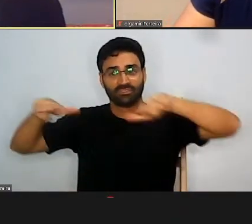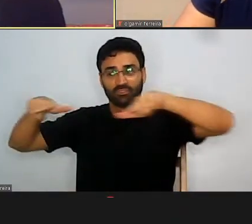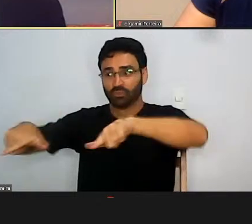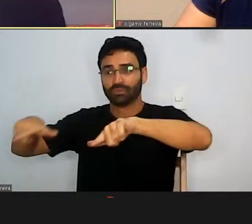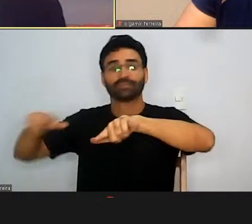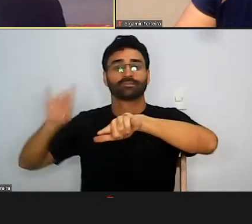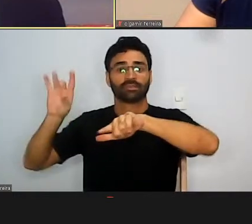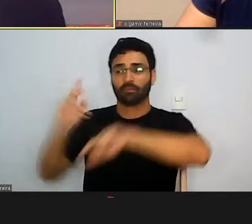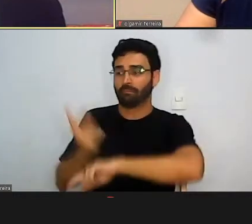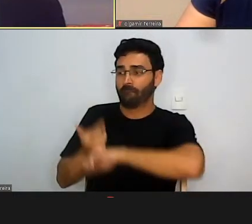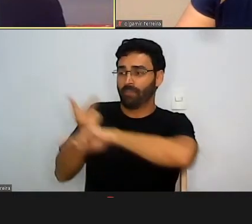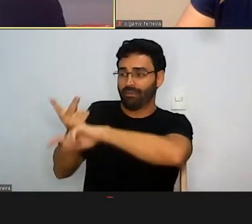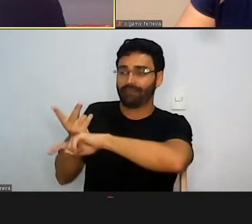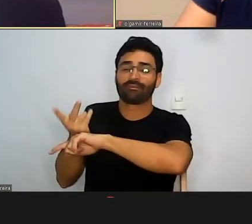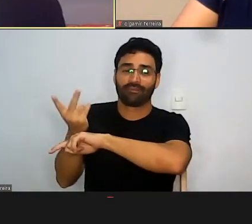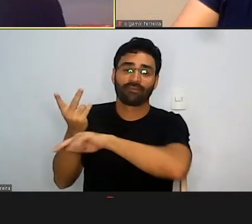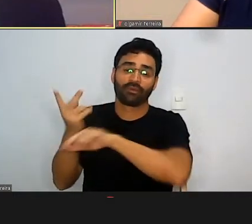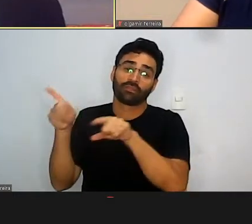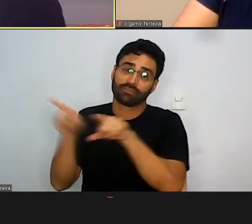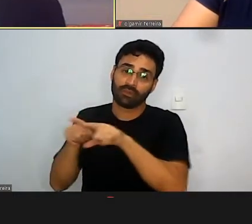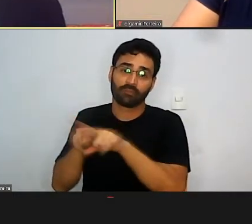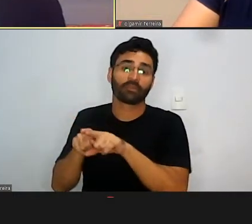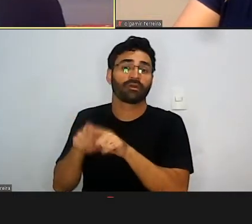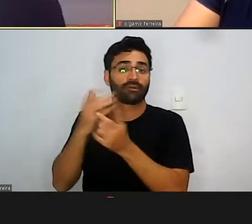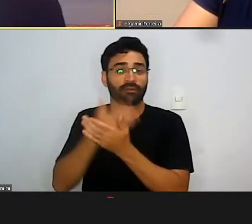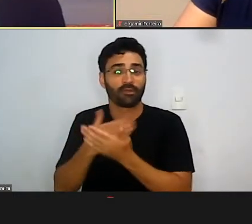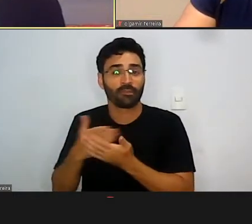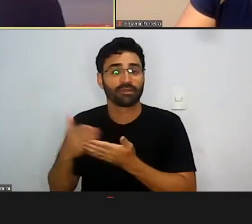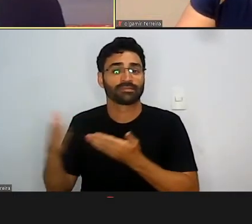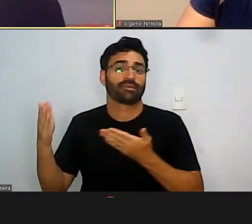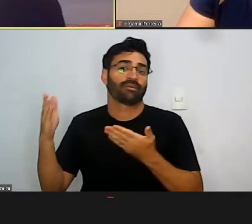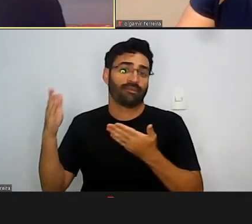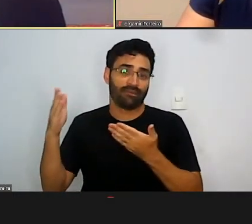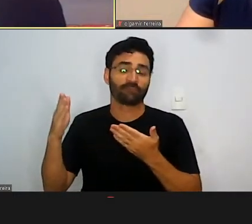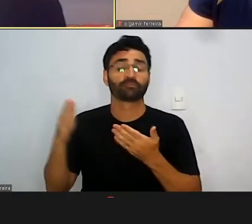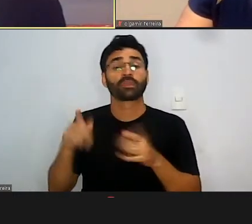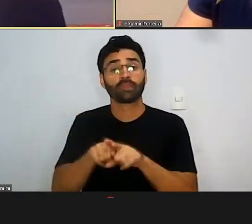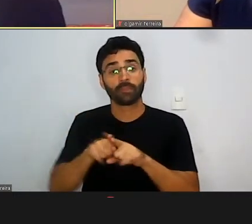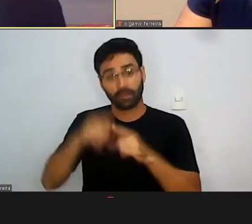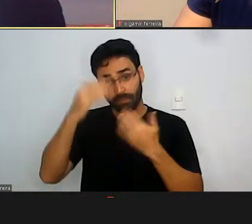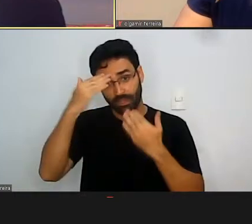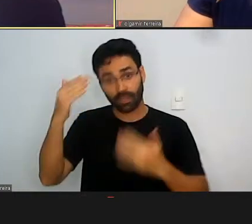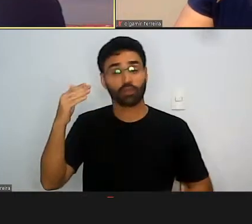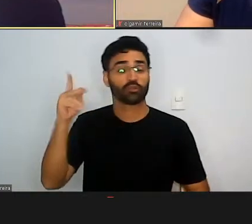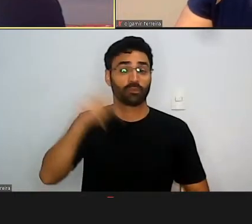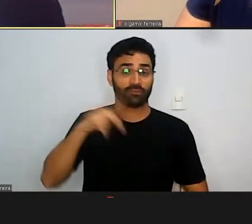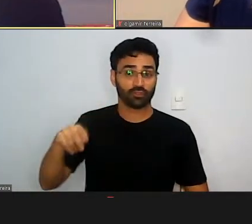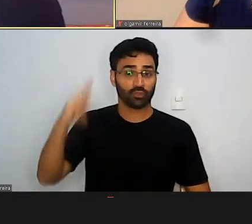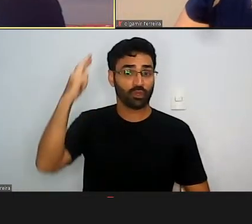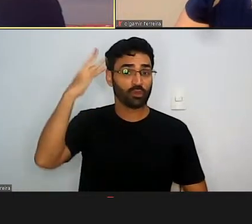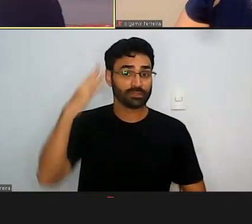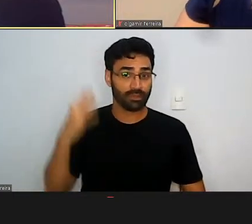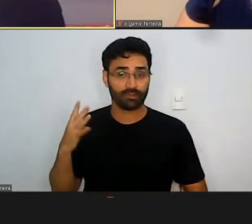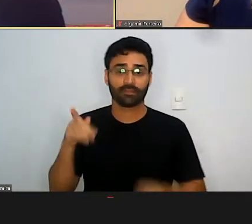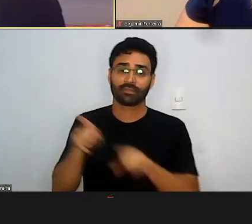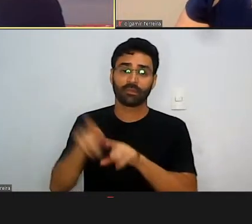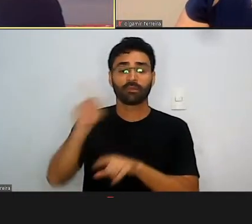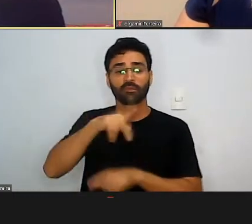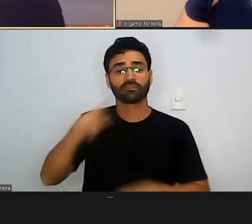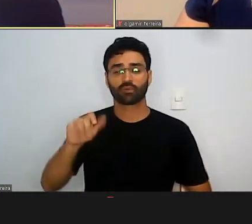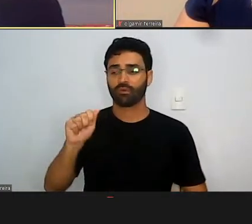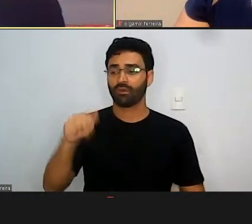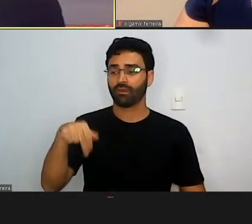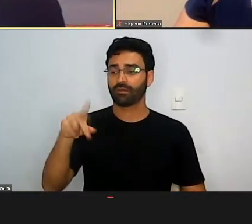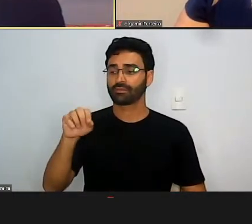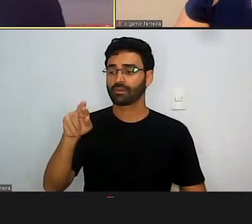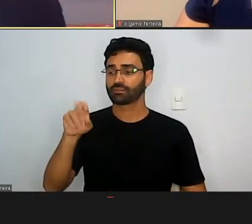semana universitária tão especial. Também agradeço à professora Rosana e o professor Anderson, né, que à frente da direção